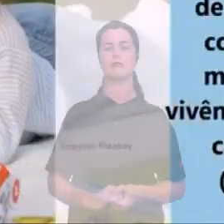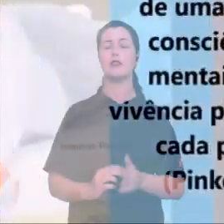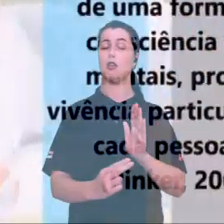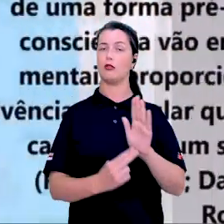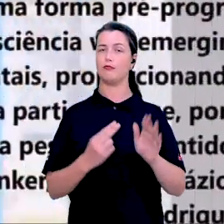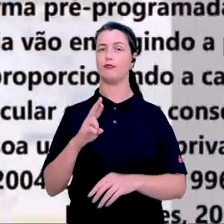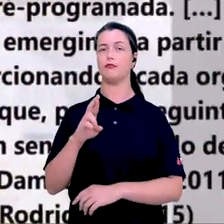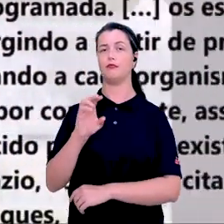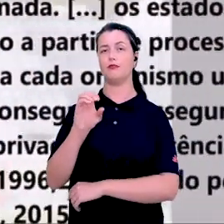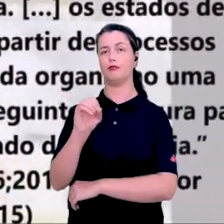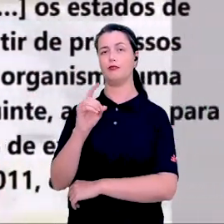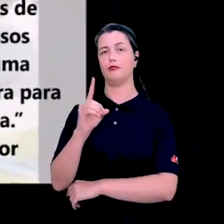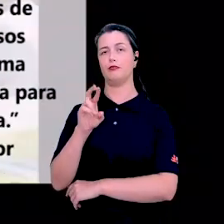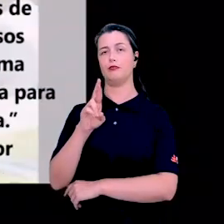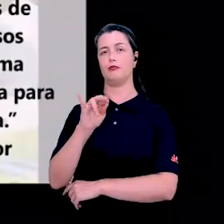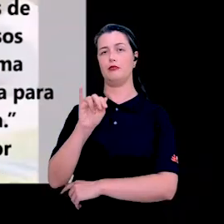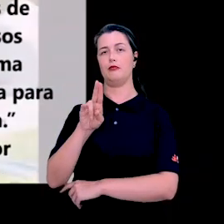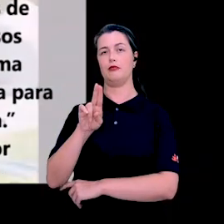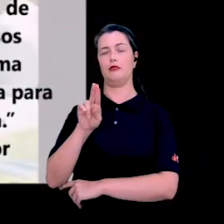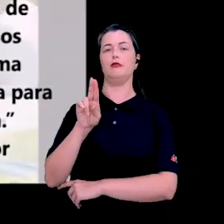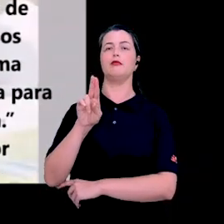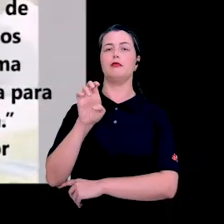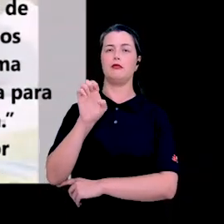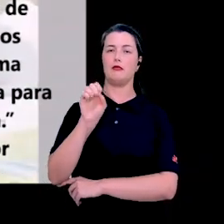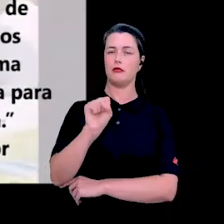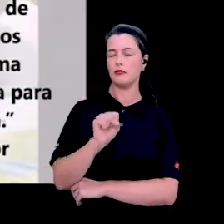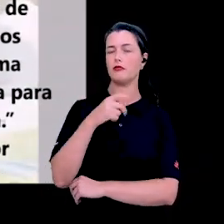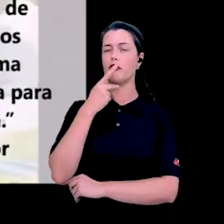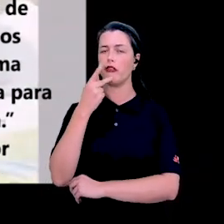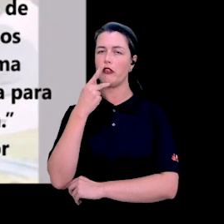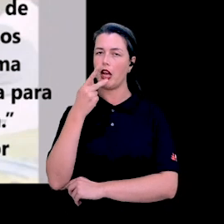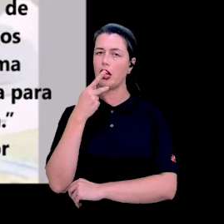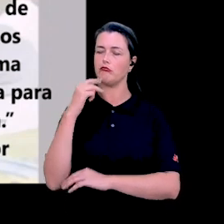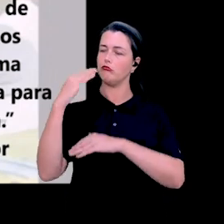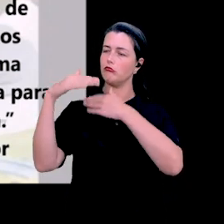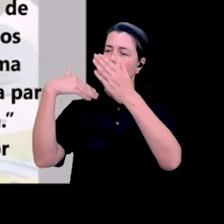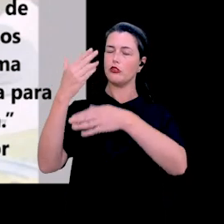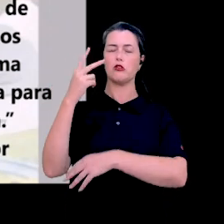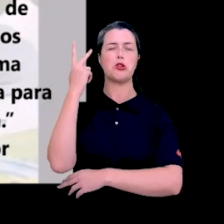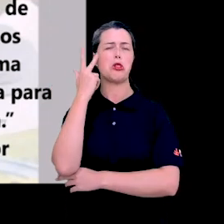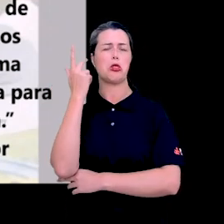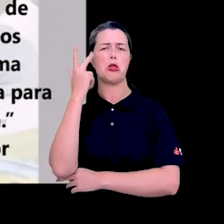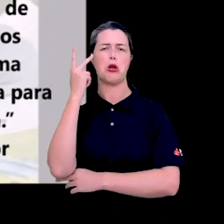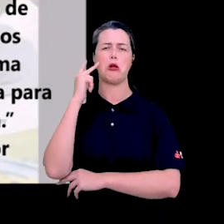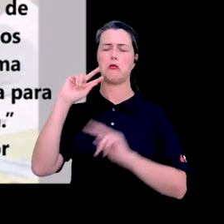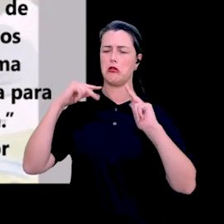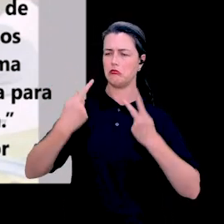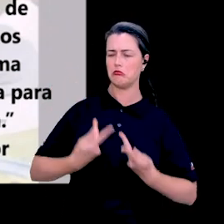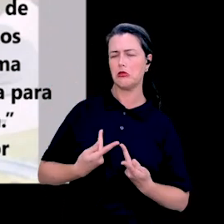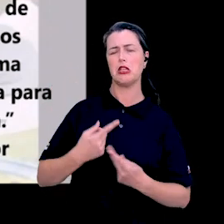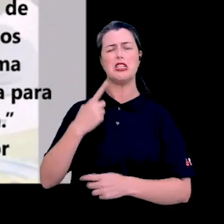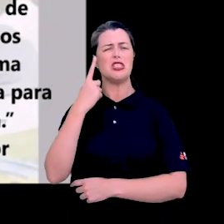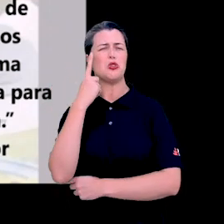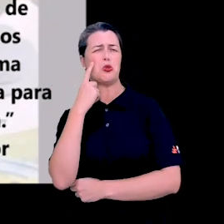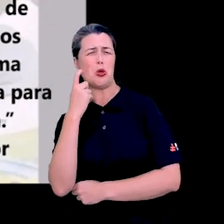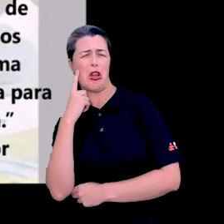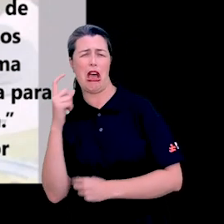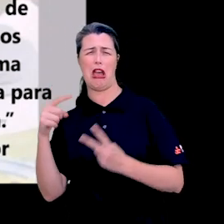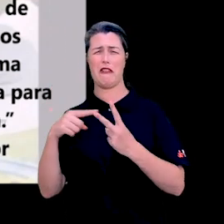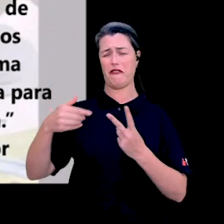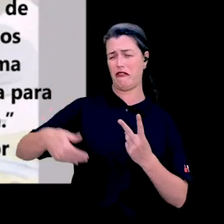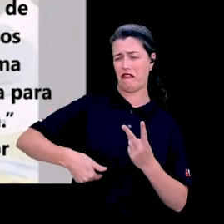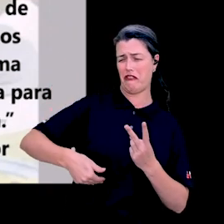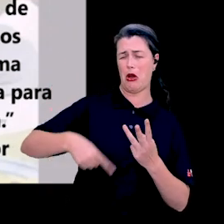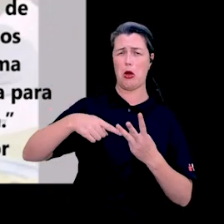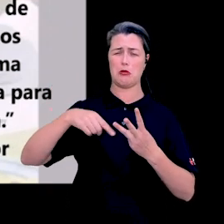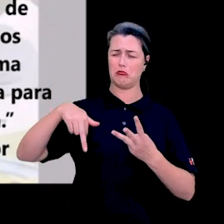Rodrigues nos diz que o desenvolvimento normal de cada pessoa, a habilidade de chorar ao sentir fome, arriscar os